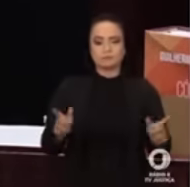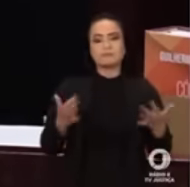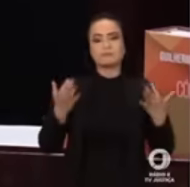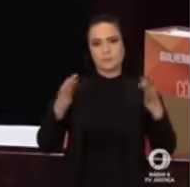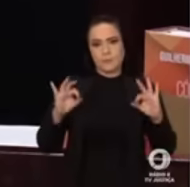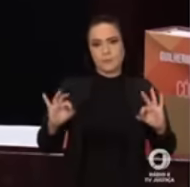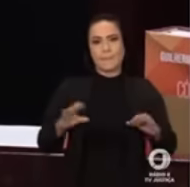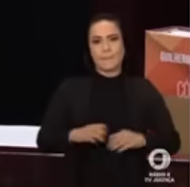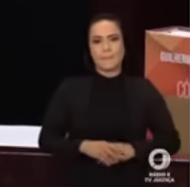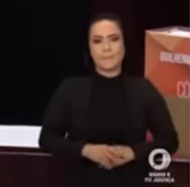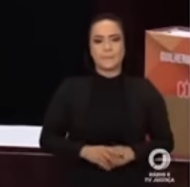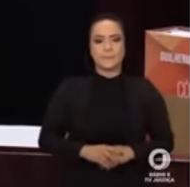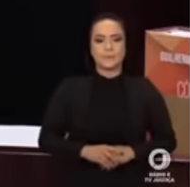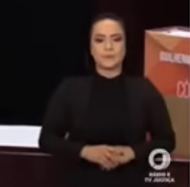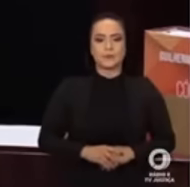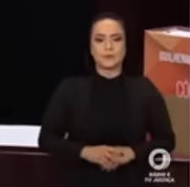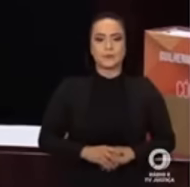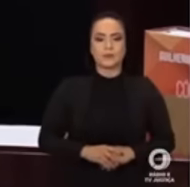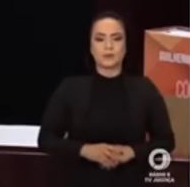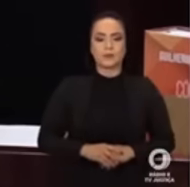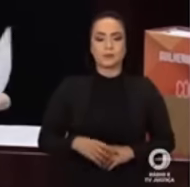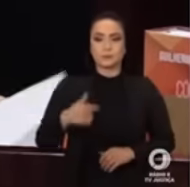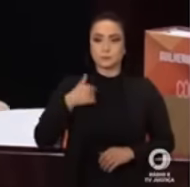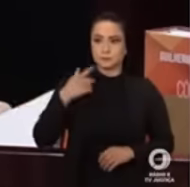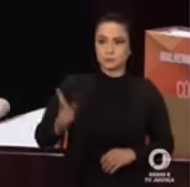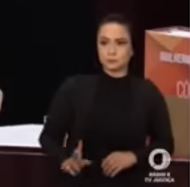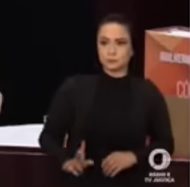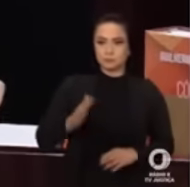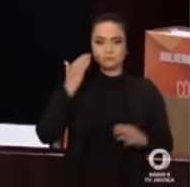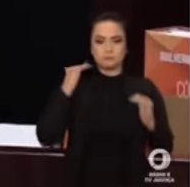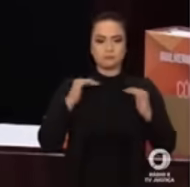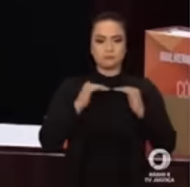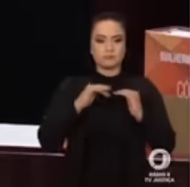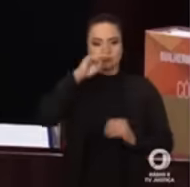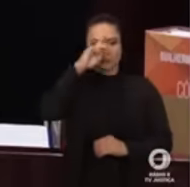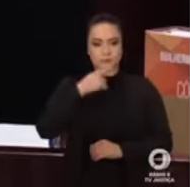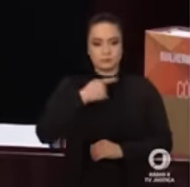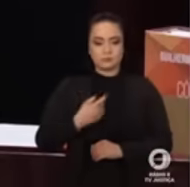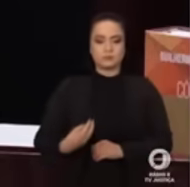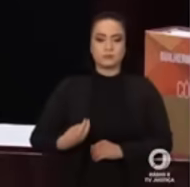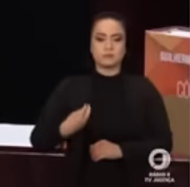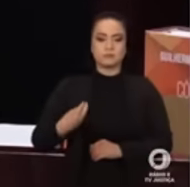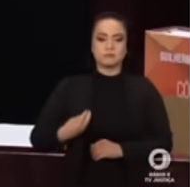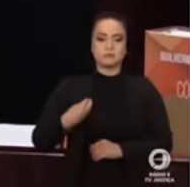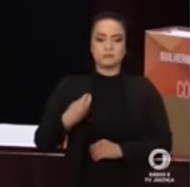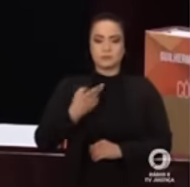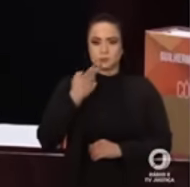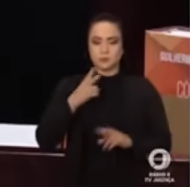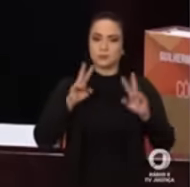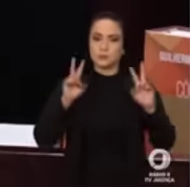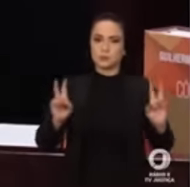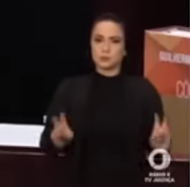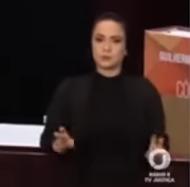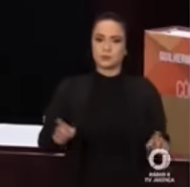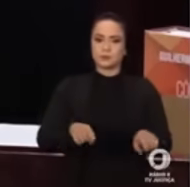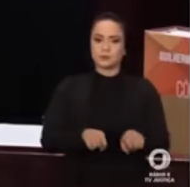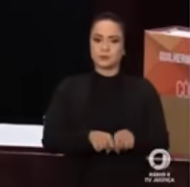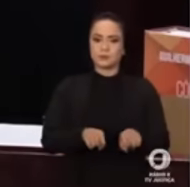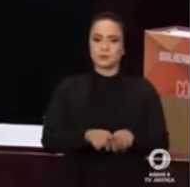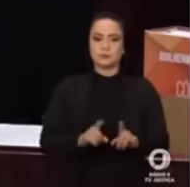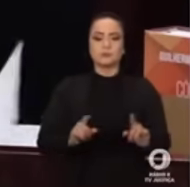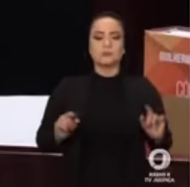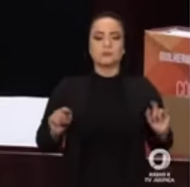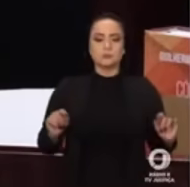certeza. Eu mantenho o meu entendimento e estou aqui discorrendo sobre isso, inclusive com